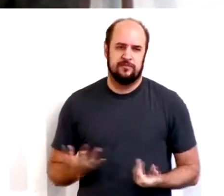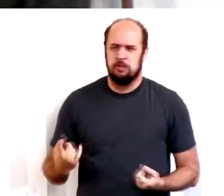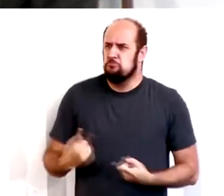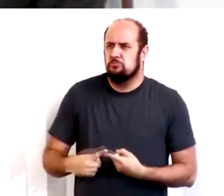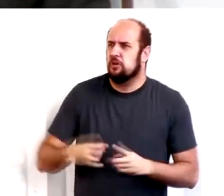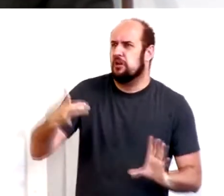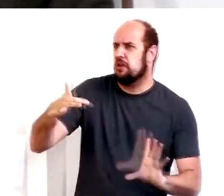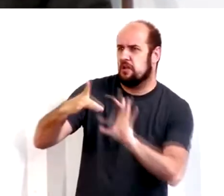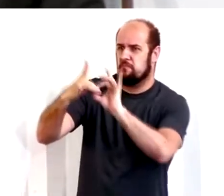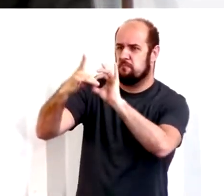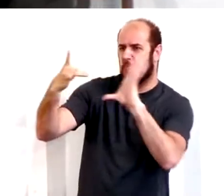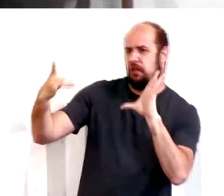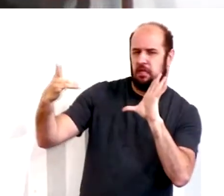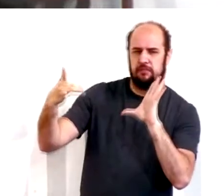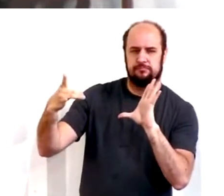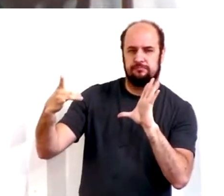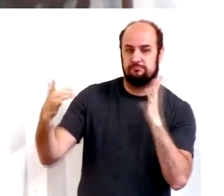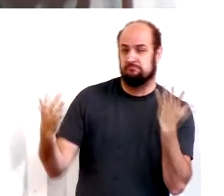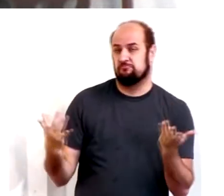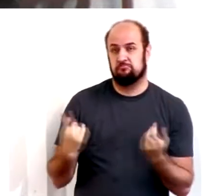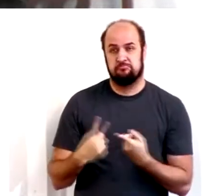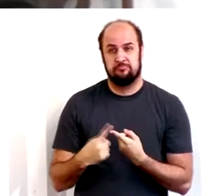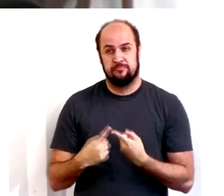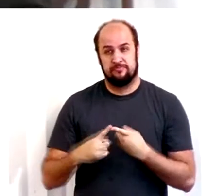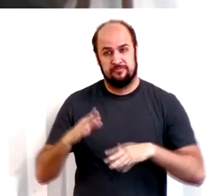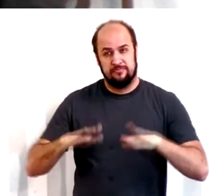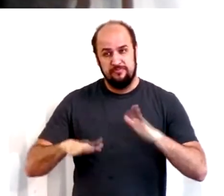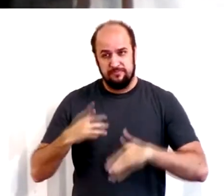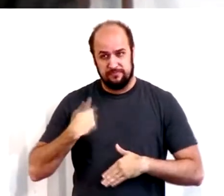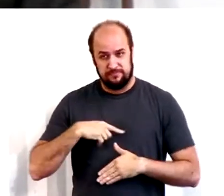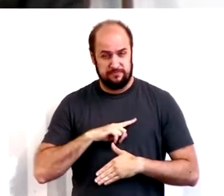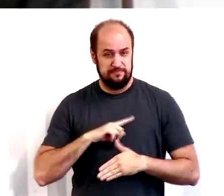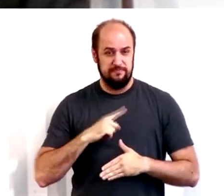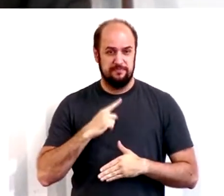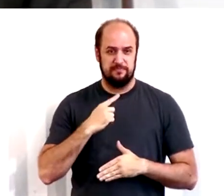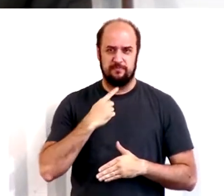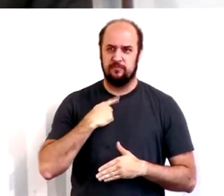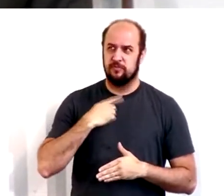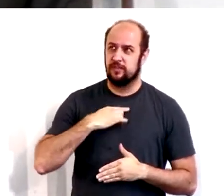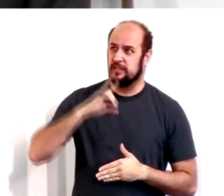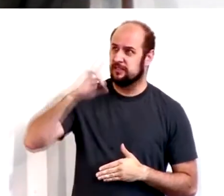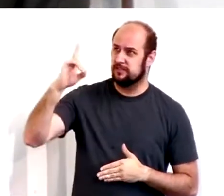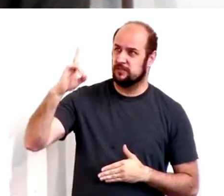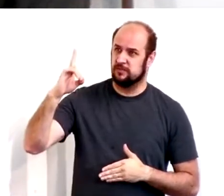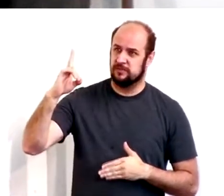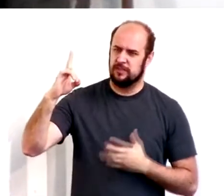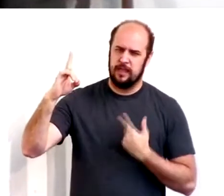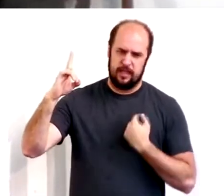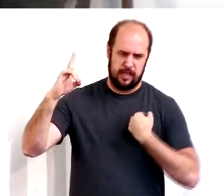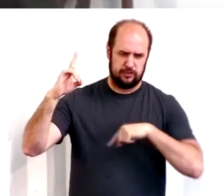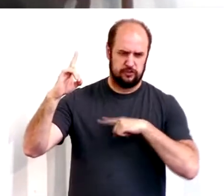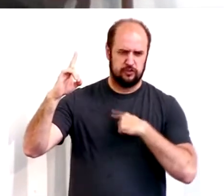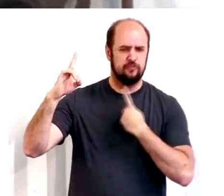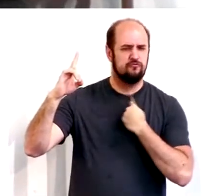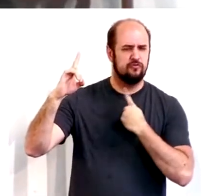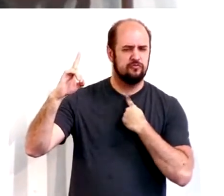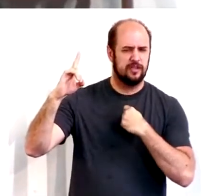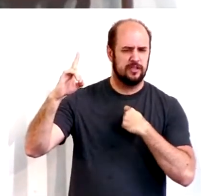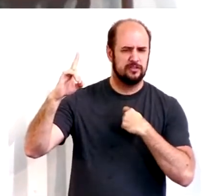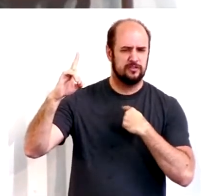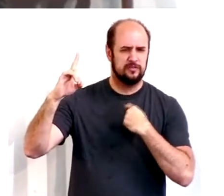Por quê? Porque a vontade de Deus, às vezes, ela vai sobrepor desejos